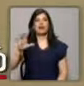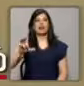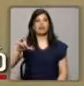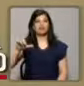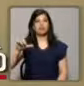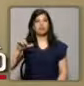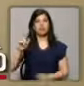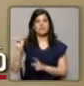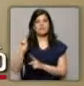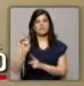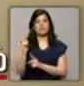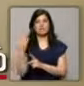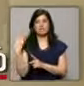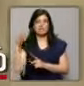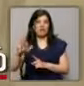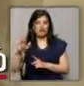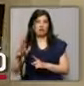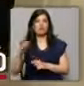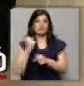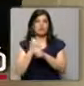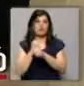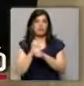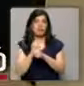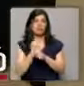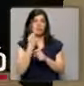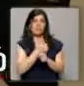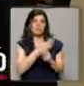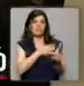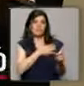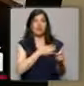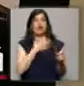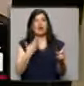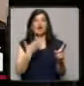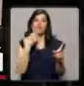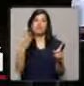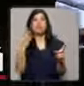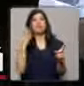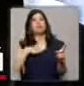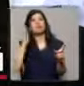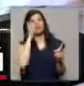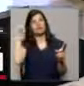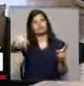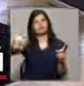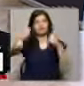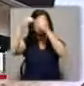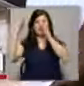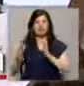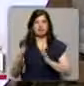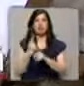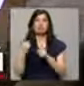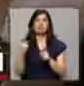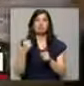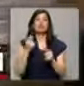está incubada aqui na Startup Lisboa. E a Sandra vai ficar aqui, alojada, e vai também, de alguma maneira,